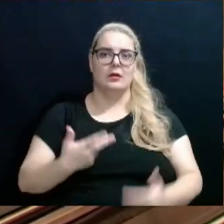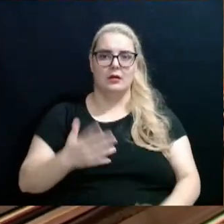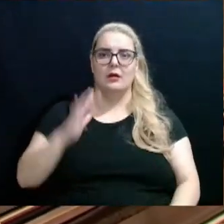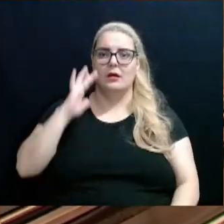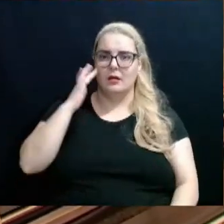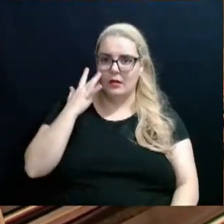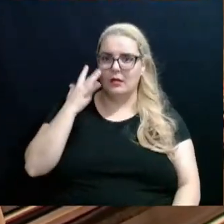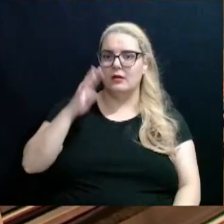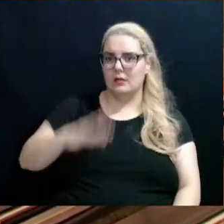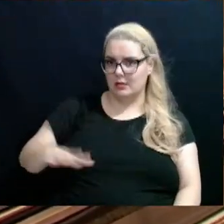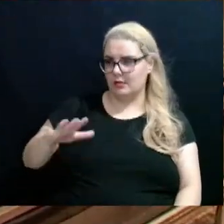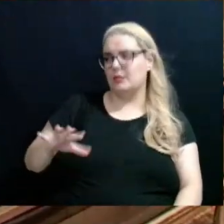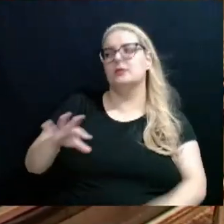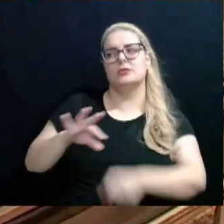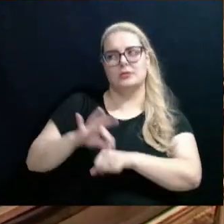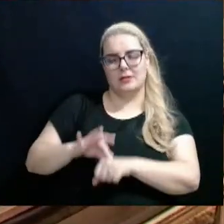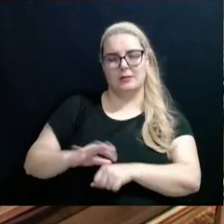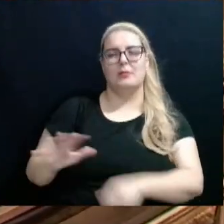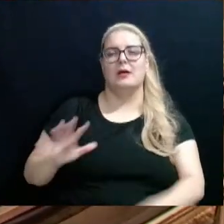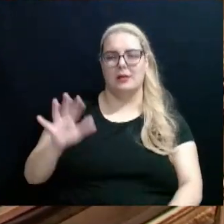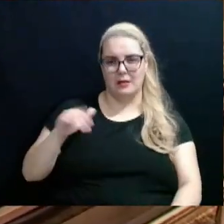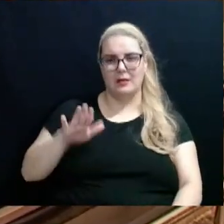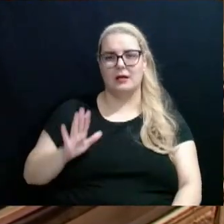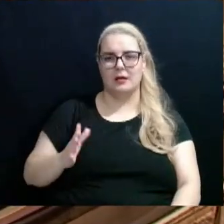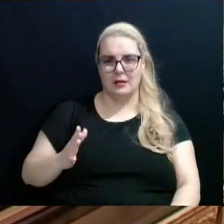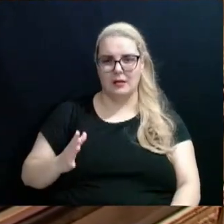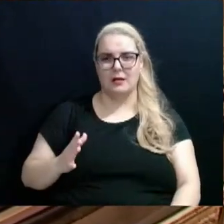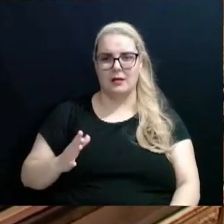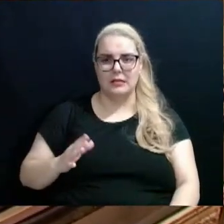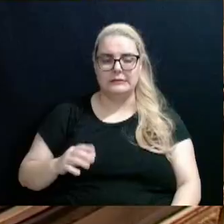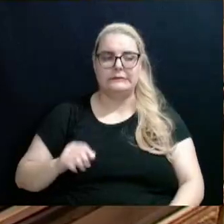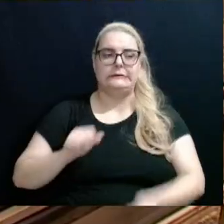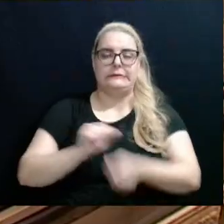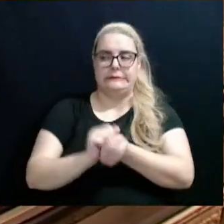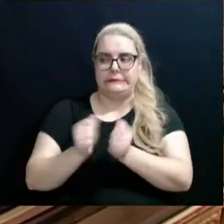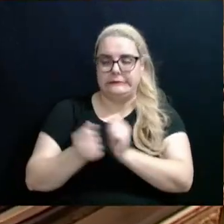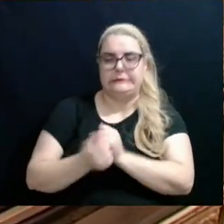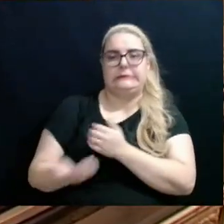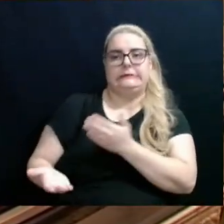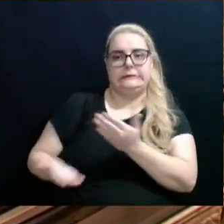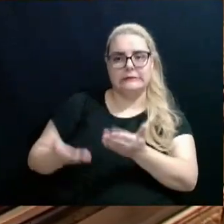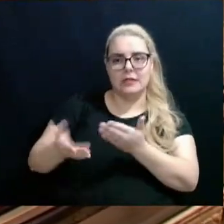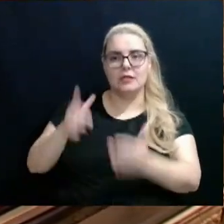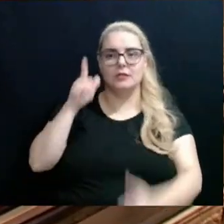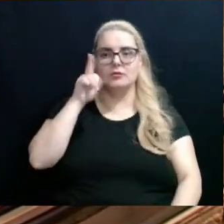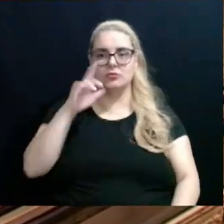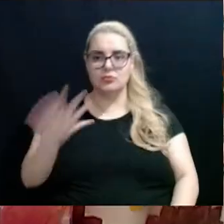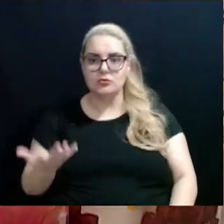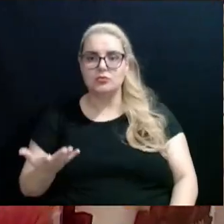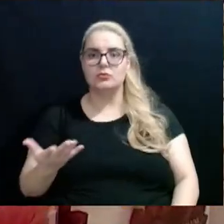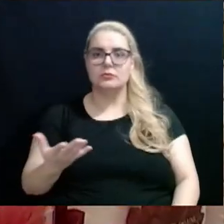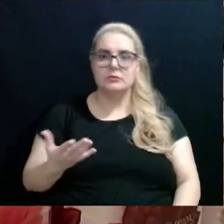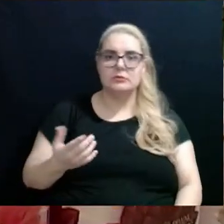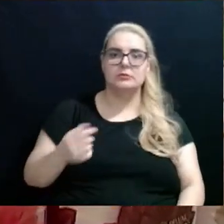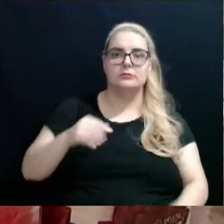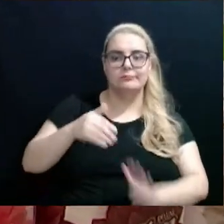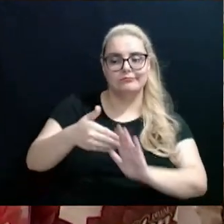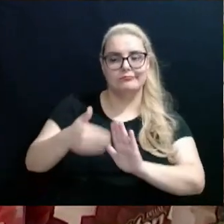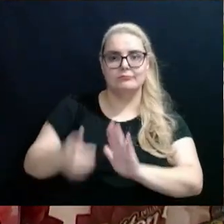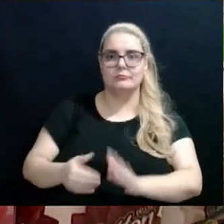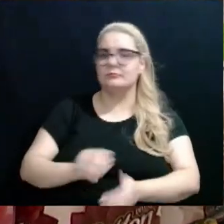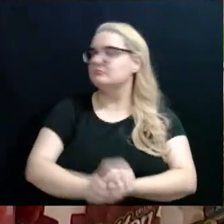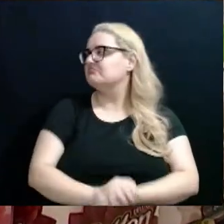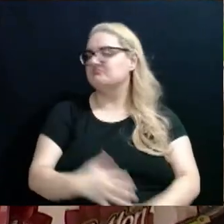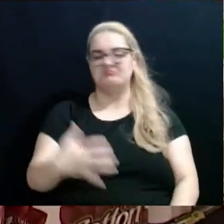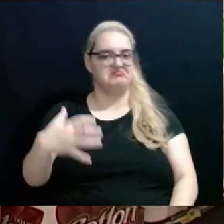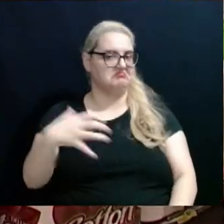de carnes, em geral. Tenho feito um rebolado. Por enquanto, estou conseguindo aí substituir alguns itens. Não senti. Estou